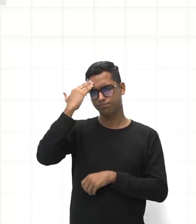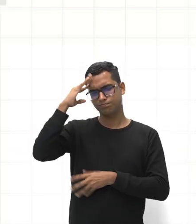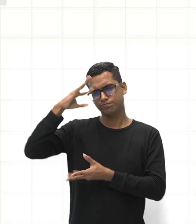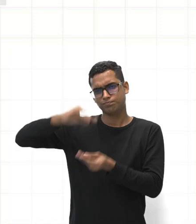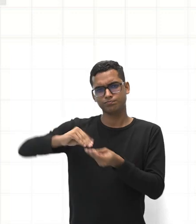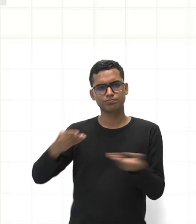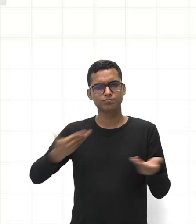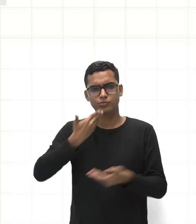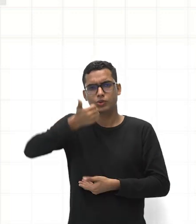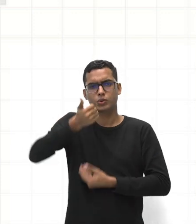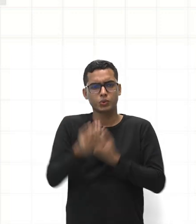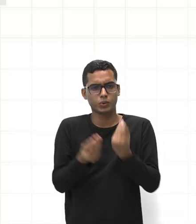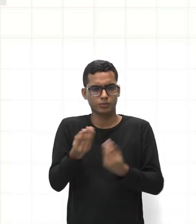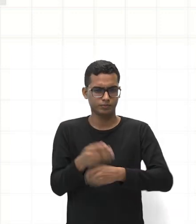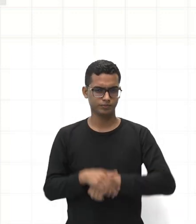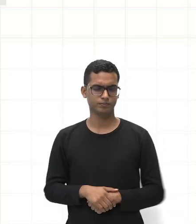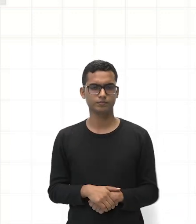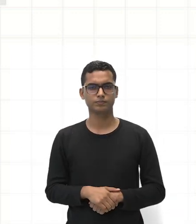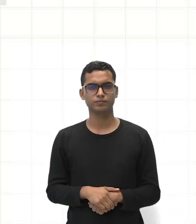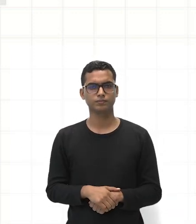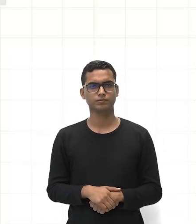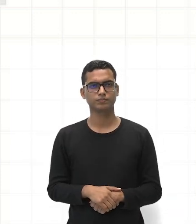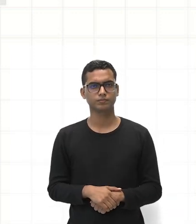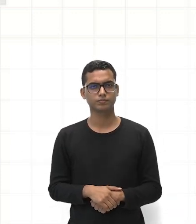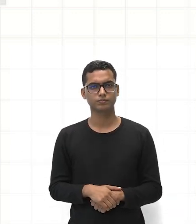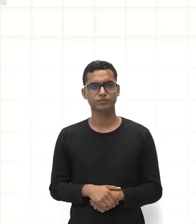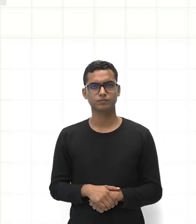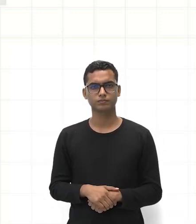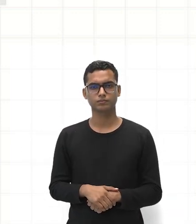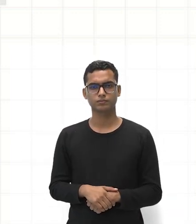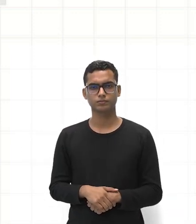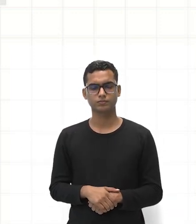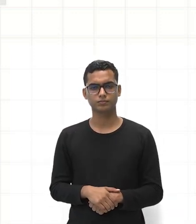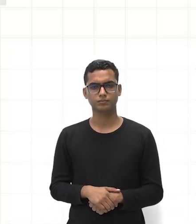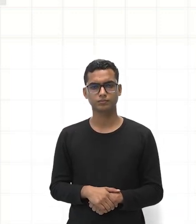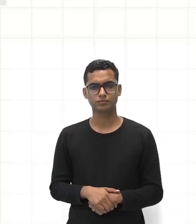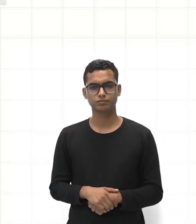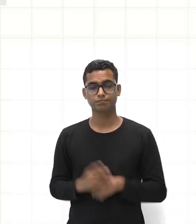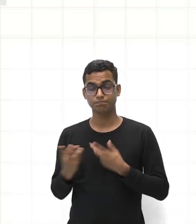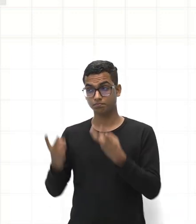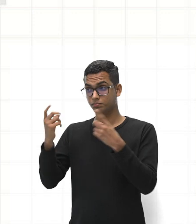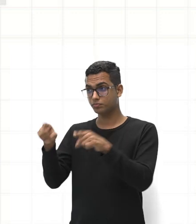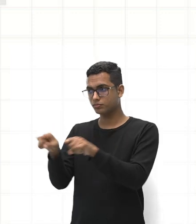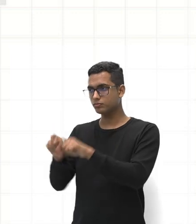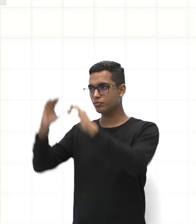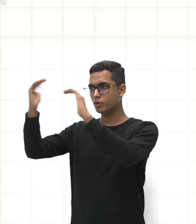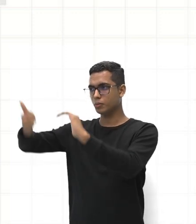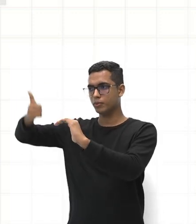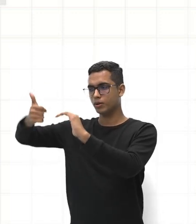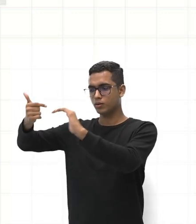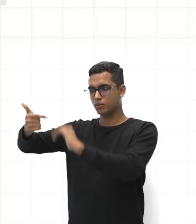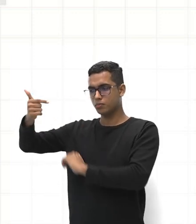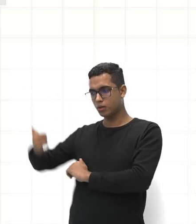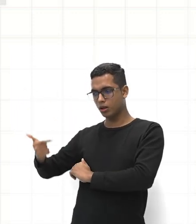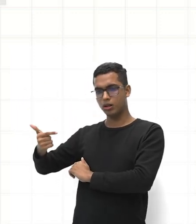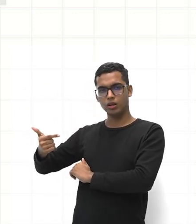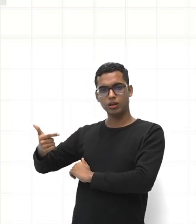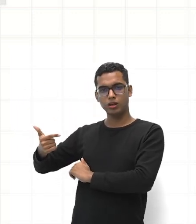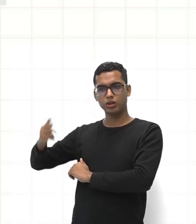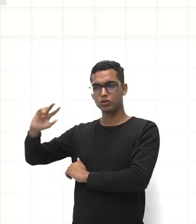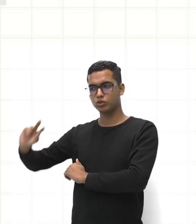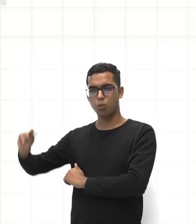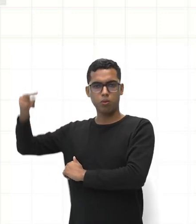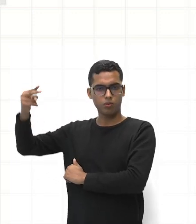só. Daqui para cá, pessoal, ó. Daqui para cá a gente dobrou a medida do lado. O lado era 1 e agora se fez 2, tá